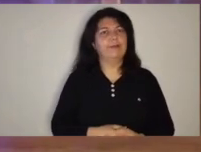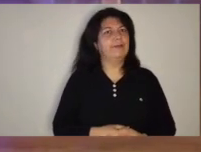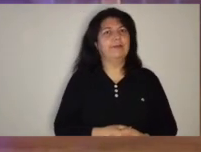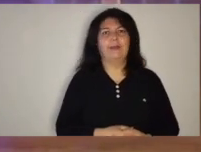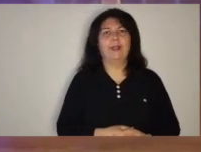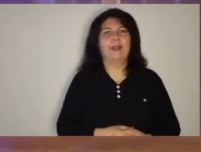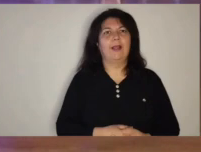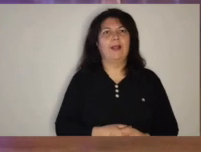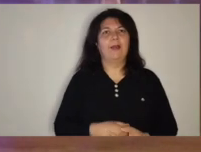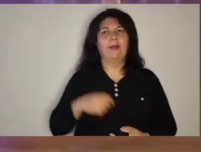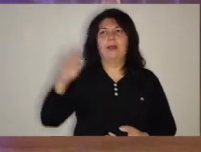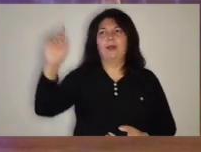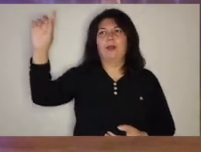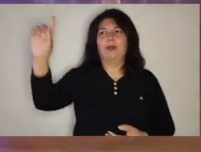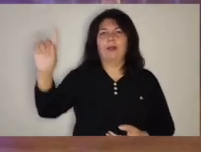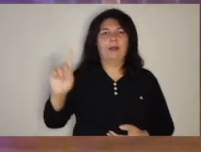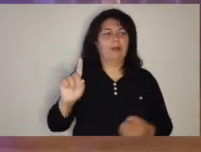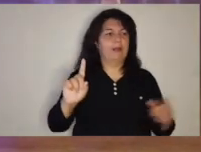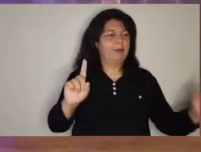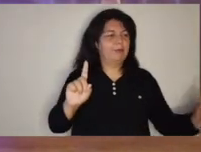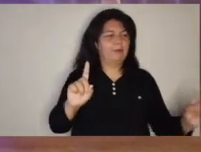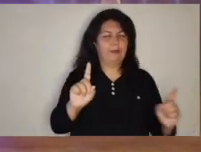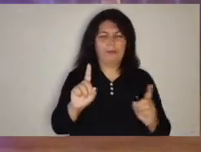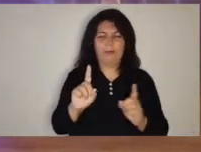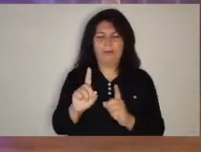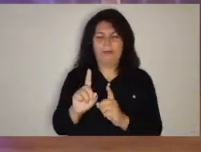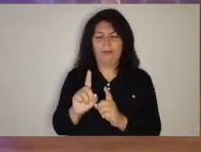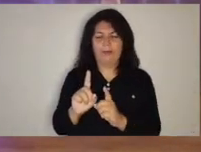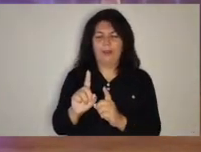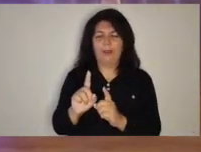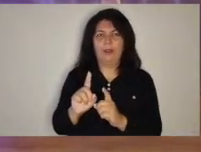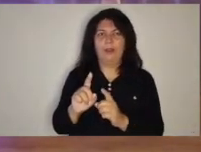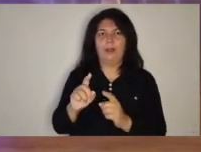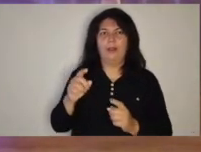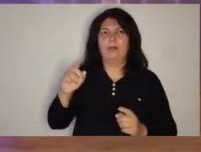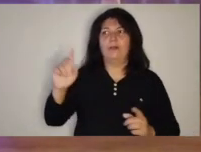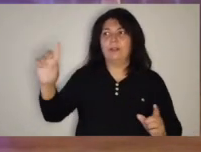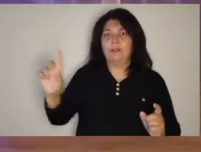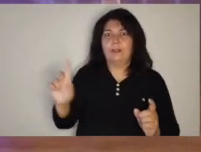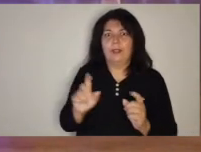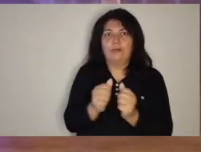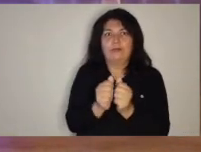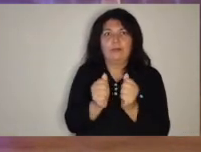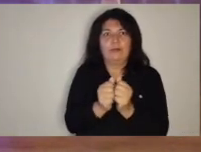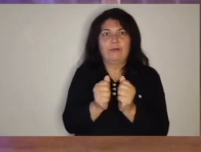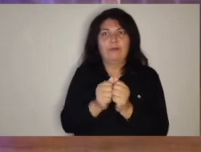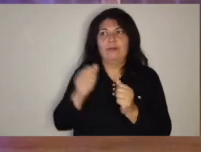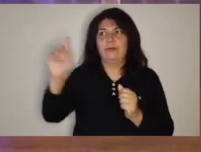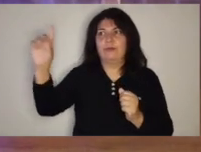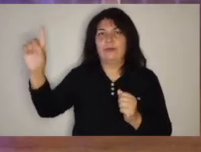desculpa. Irmãos, estar na presença de Deus é algo